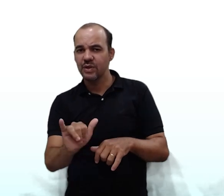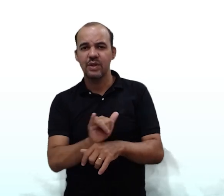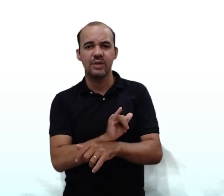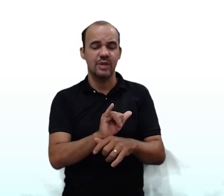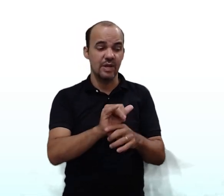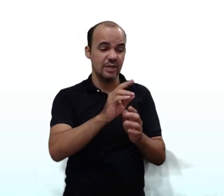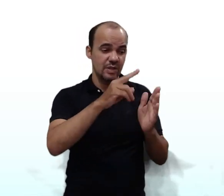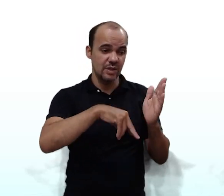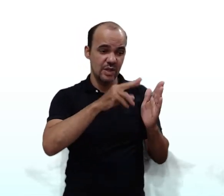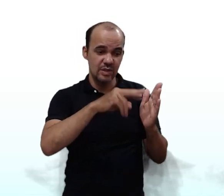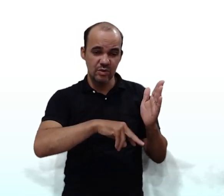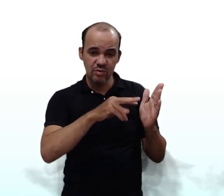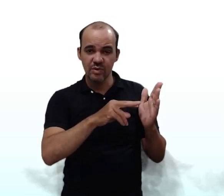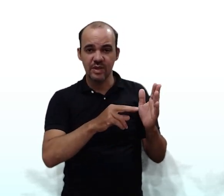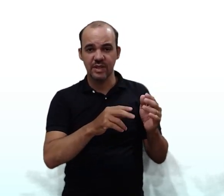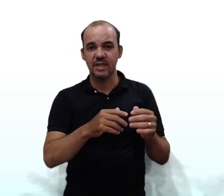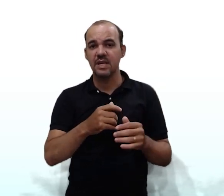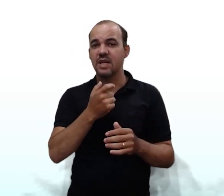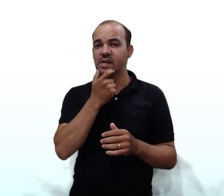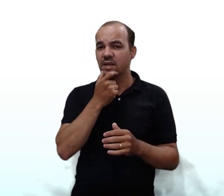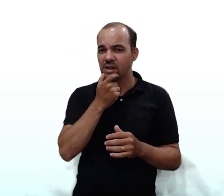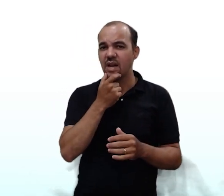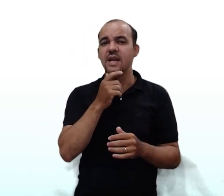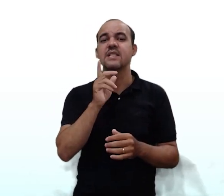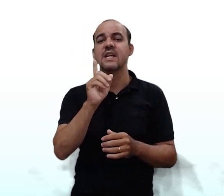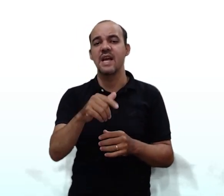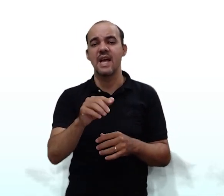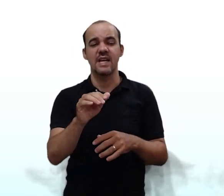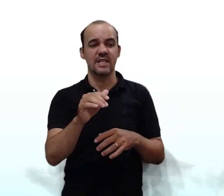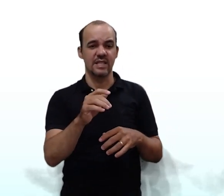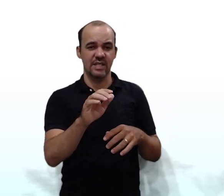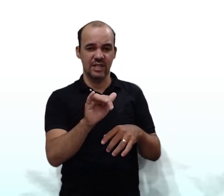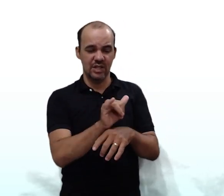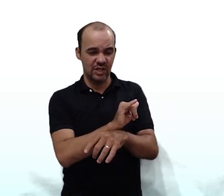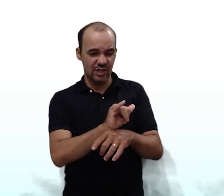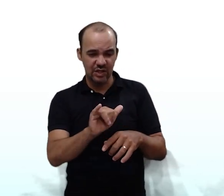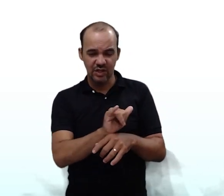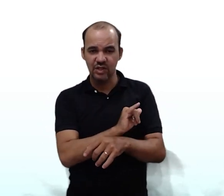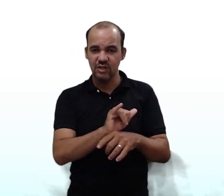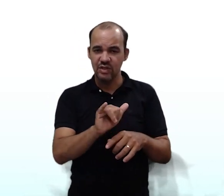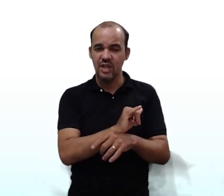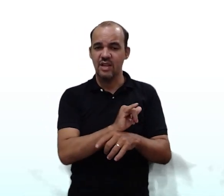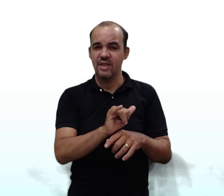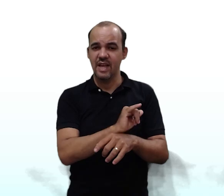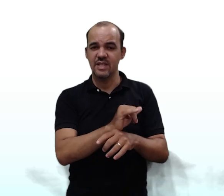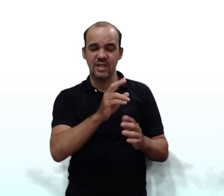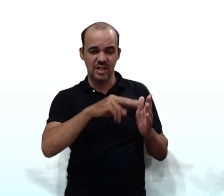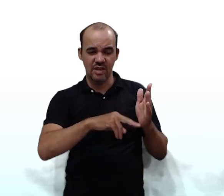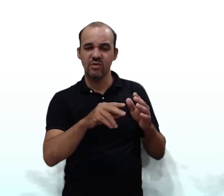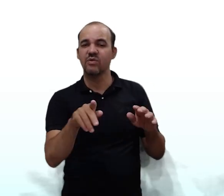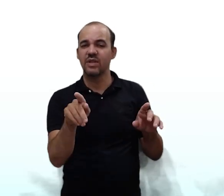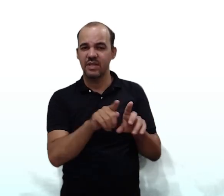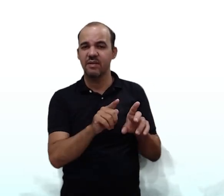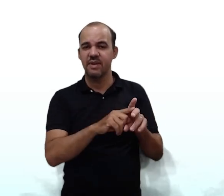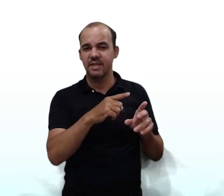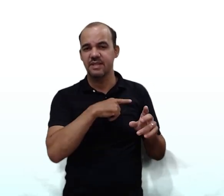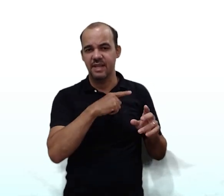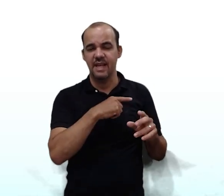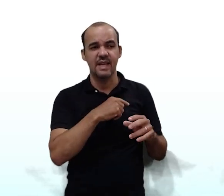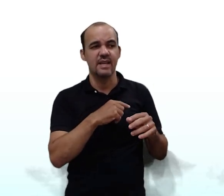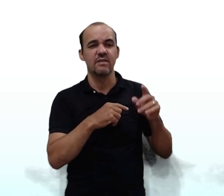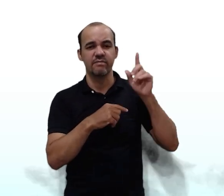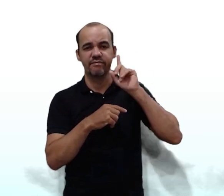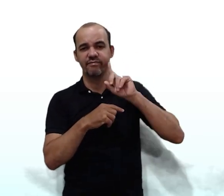que na língua inglesa são as estratégias muito conhecidas que a gente chama por scanning e skimming, que a gente vai falar aqui nos